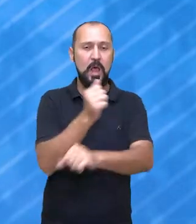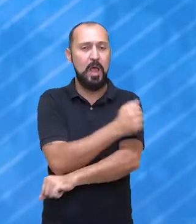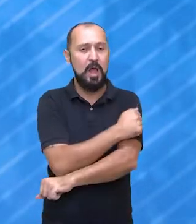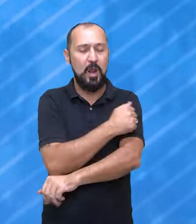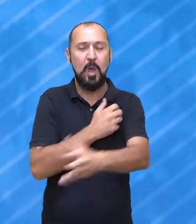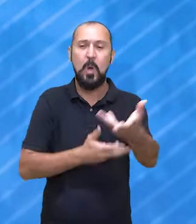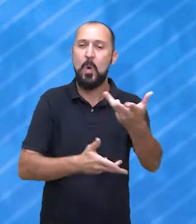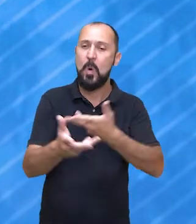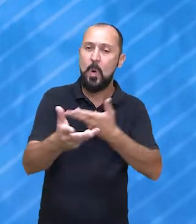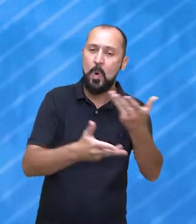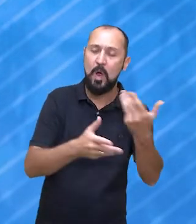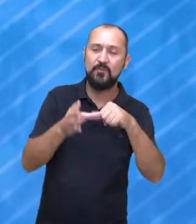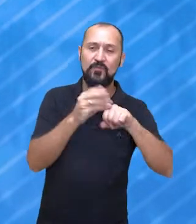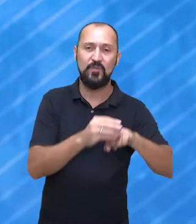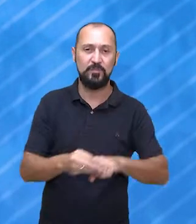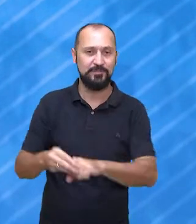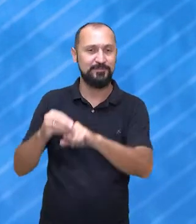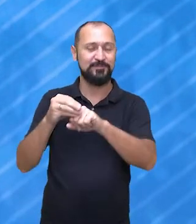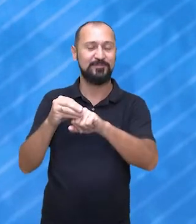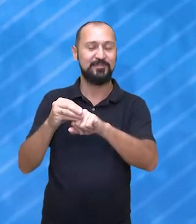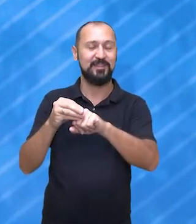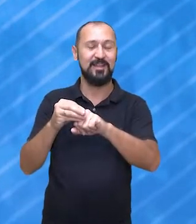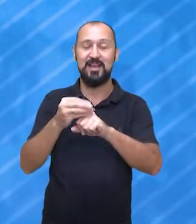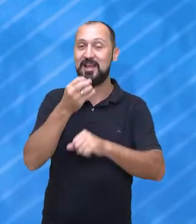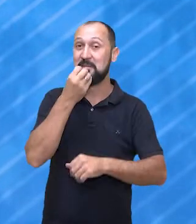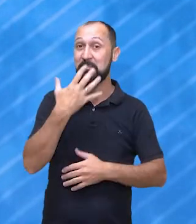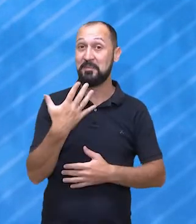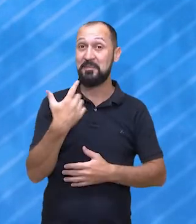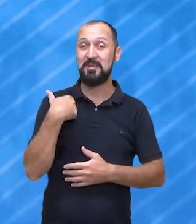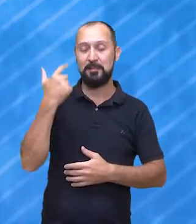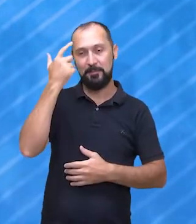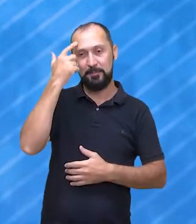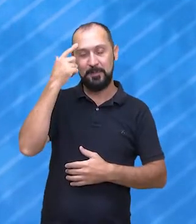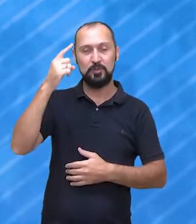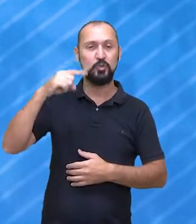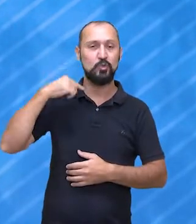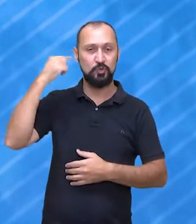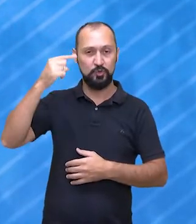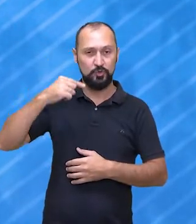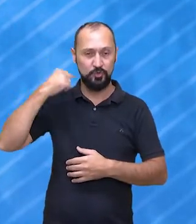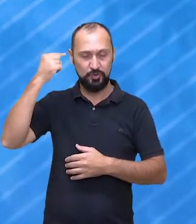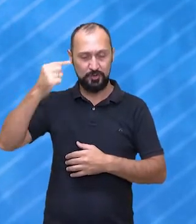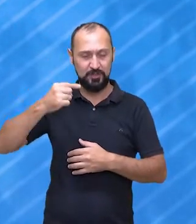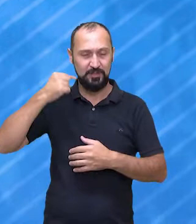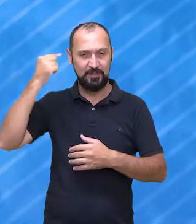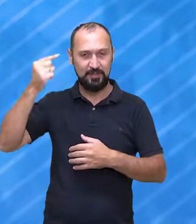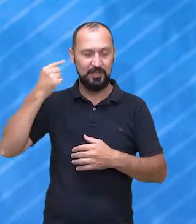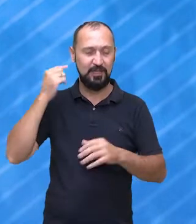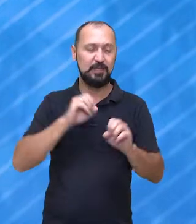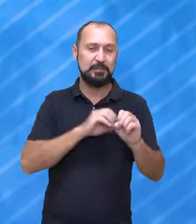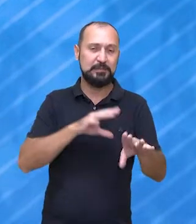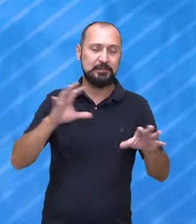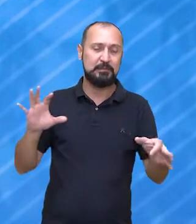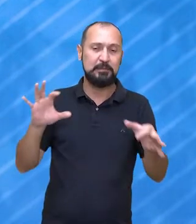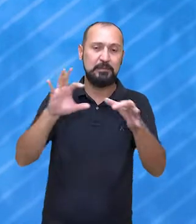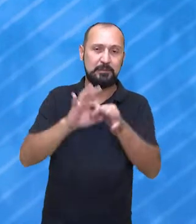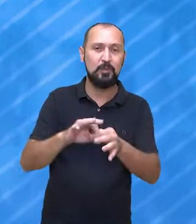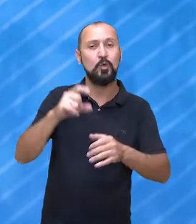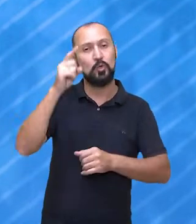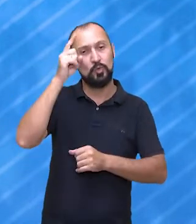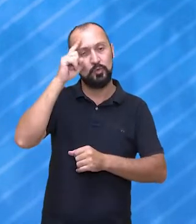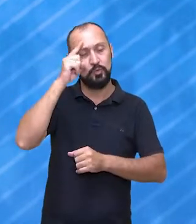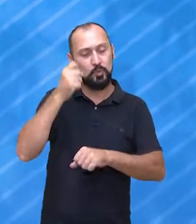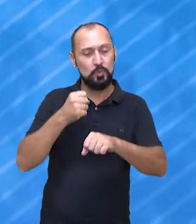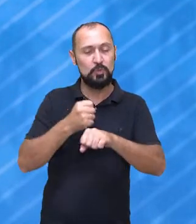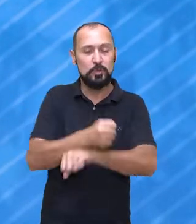contato com os alunos a troca de conhecimento eu acredito que essa união da advocacia com a docência me obriga a estudar